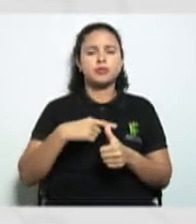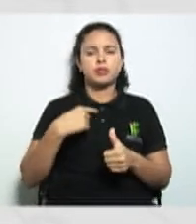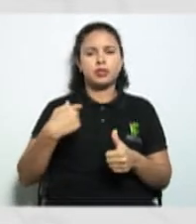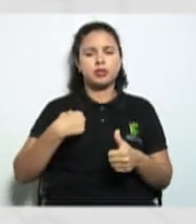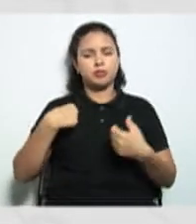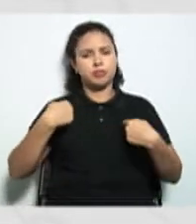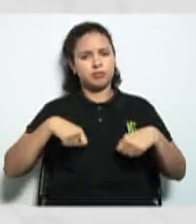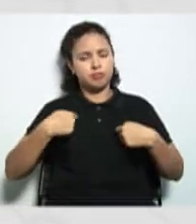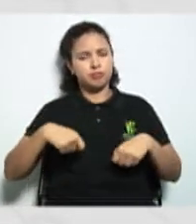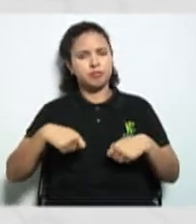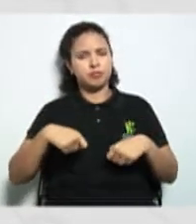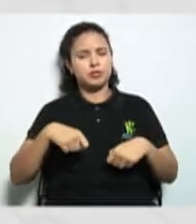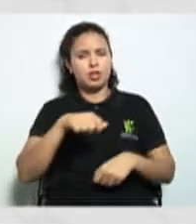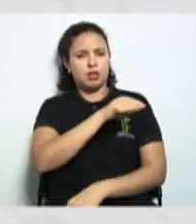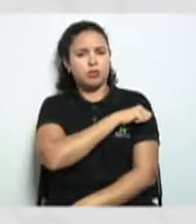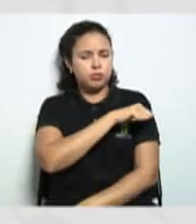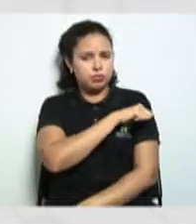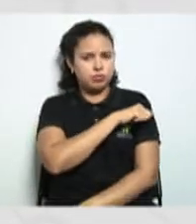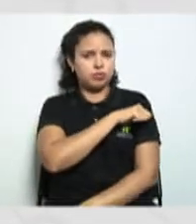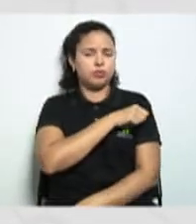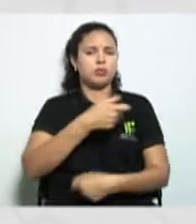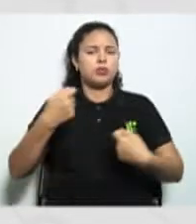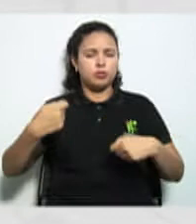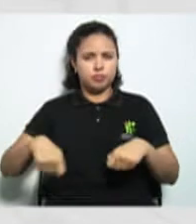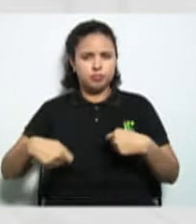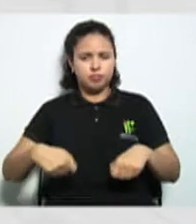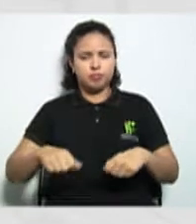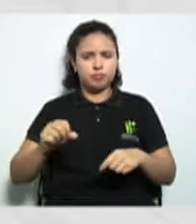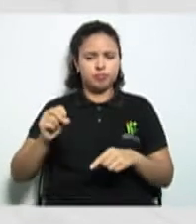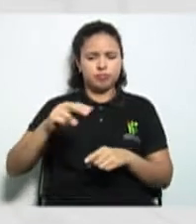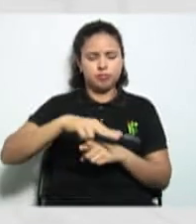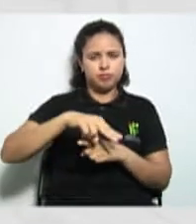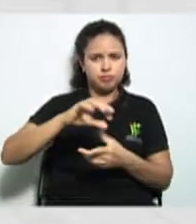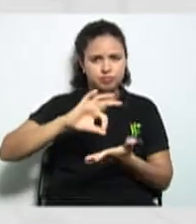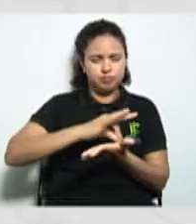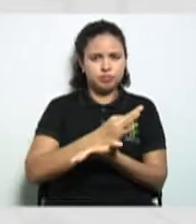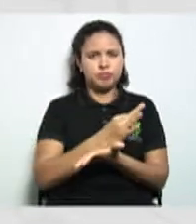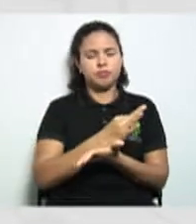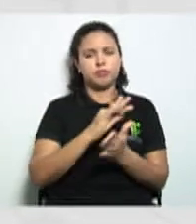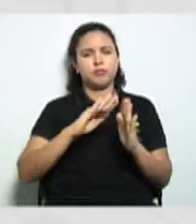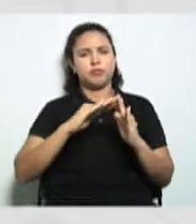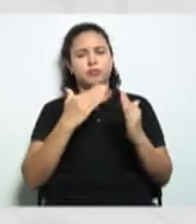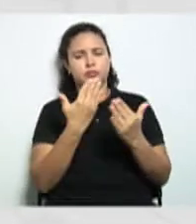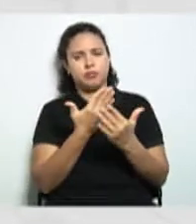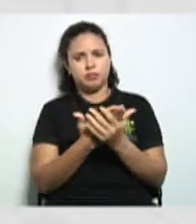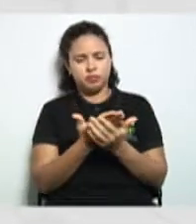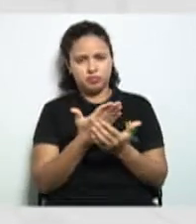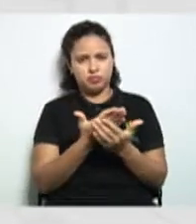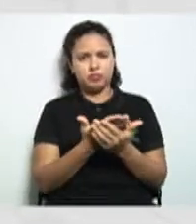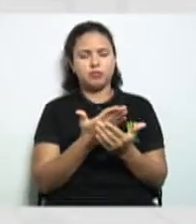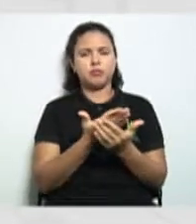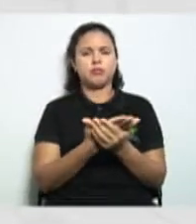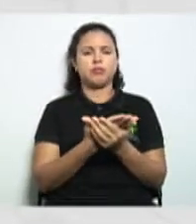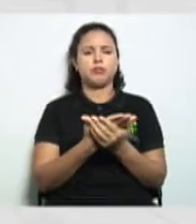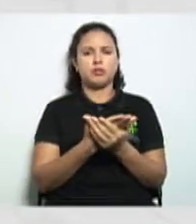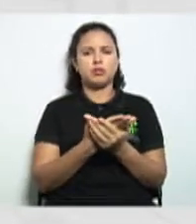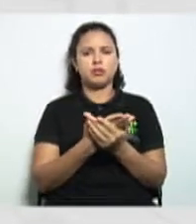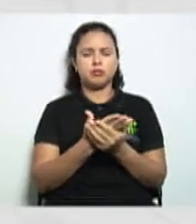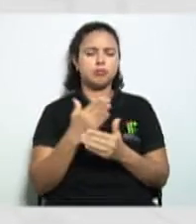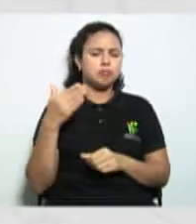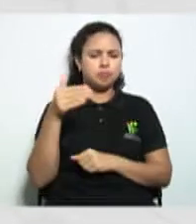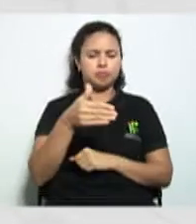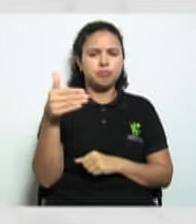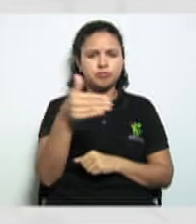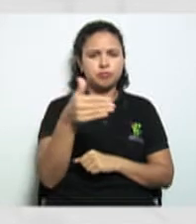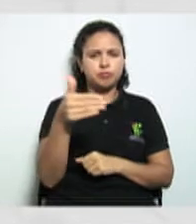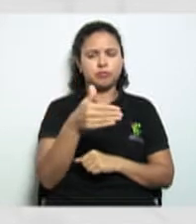estar matriculado, né, e frequentando de forma regular lá na minha escola, ou seja,